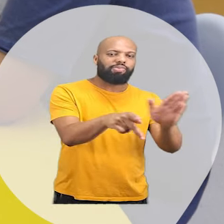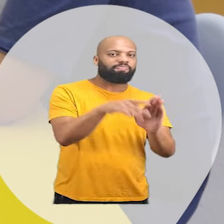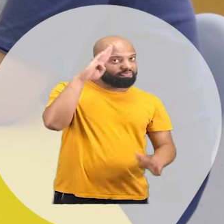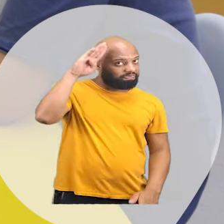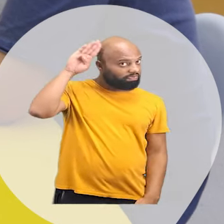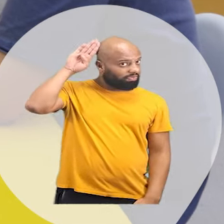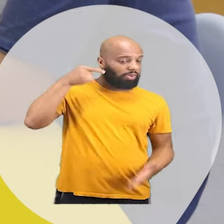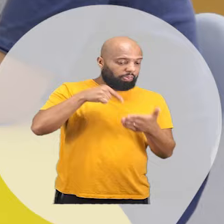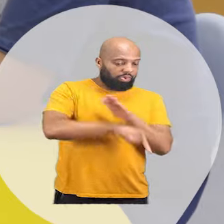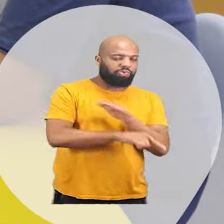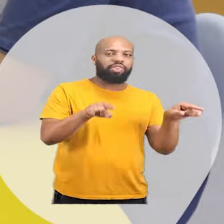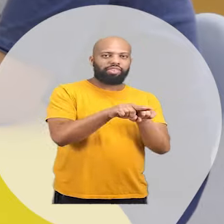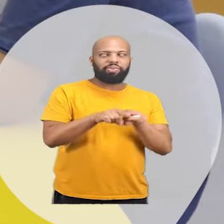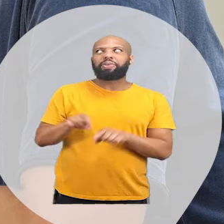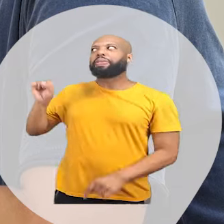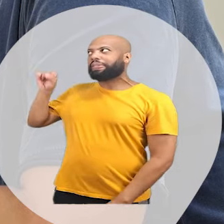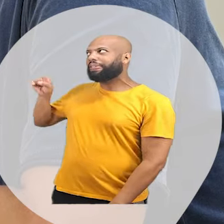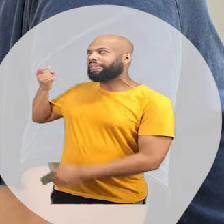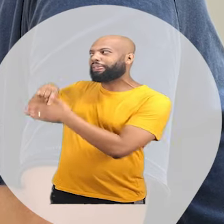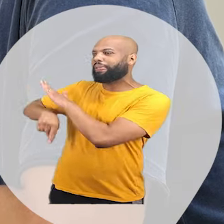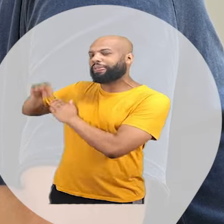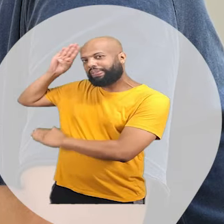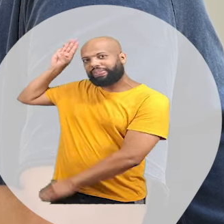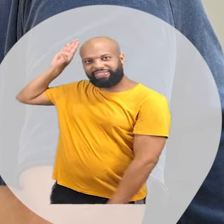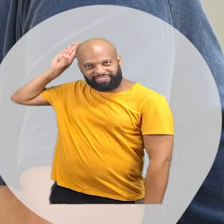acadêmica né Sempre intensa bastante